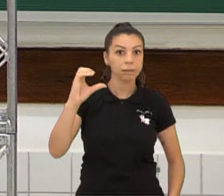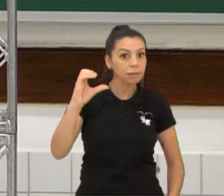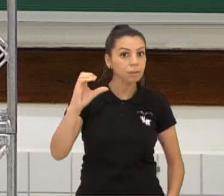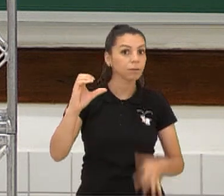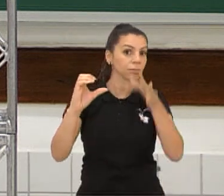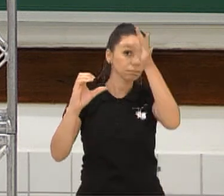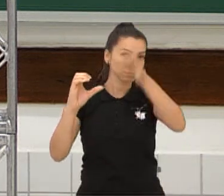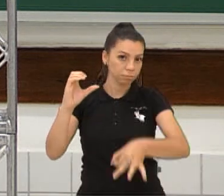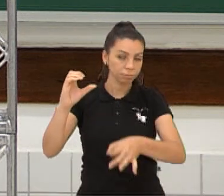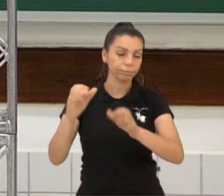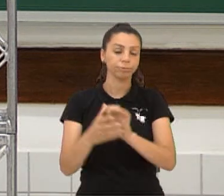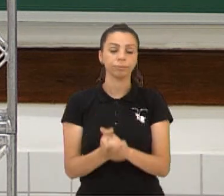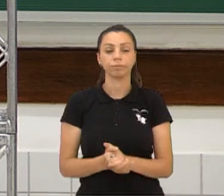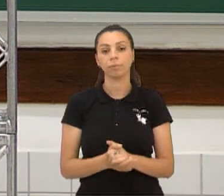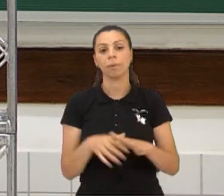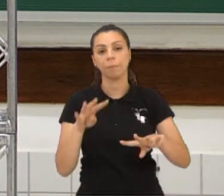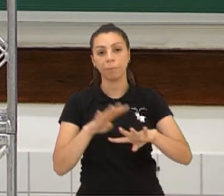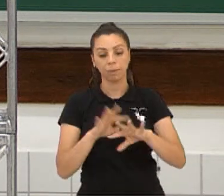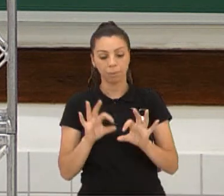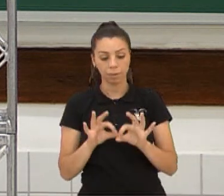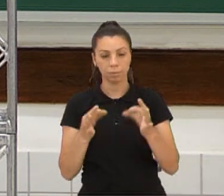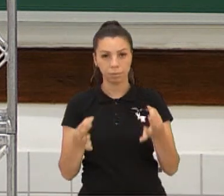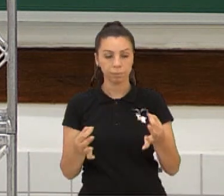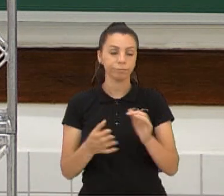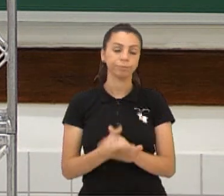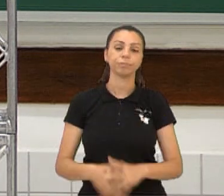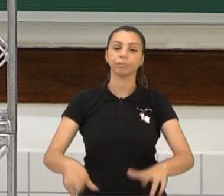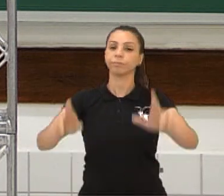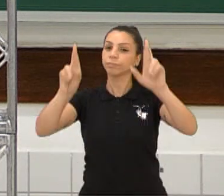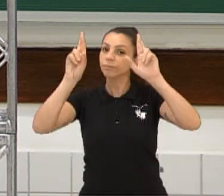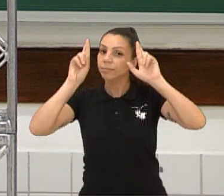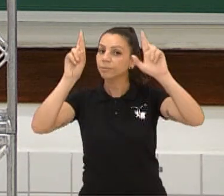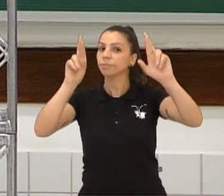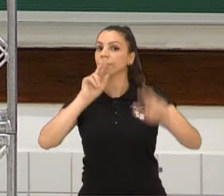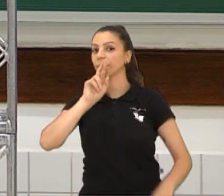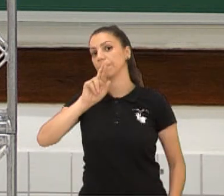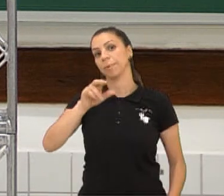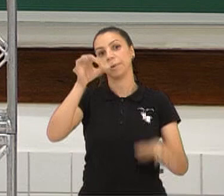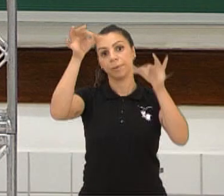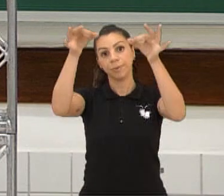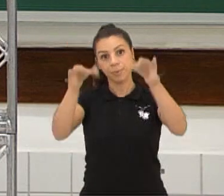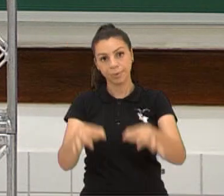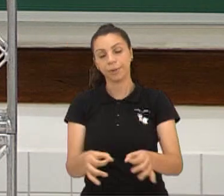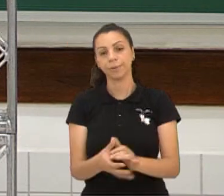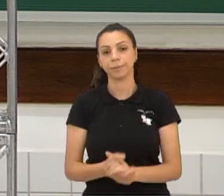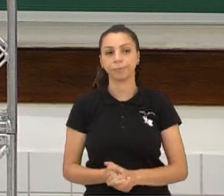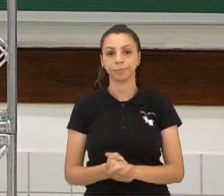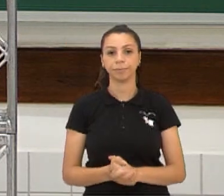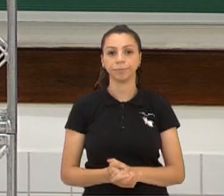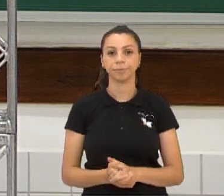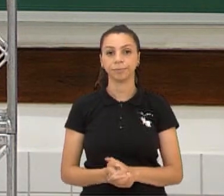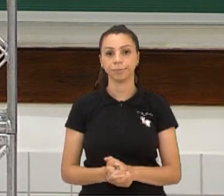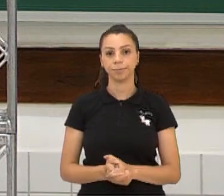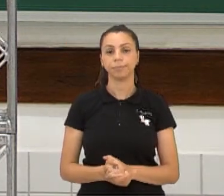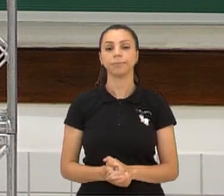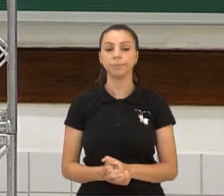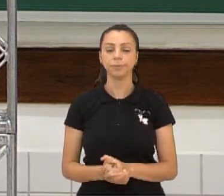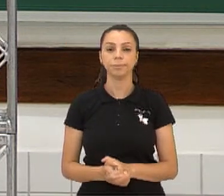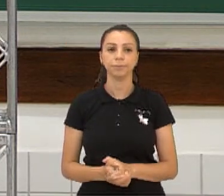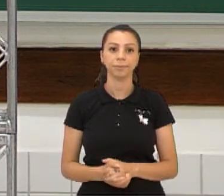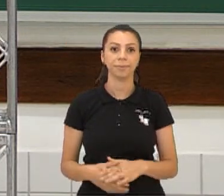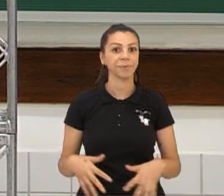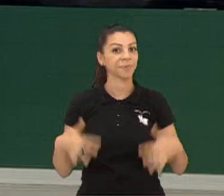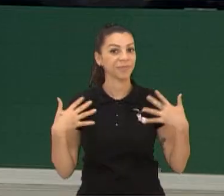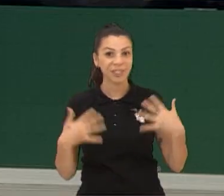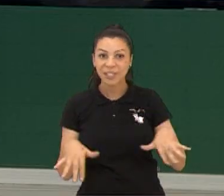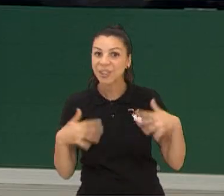simples, bem facinha de fazer. Acertaram? Eu tenho certeza que acertaram. Tudo bem? Vamos lá.